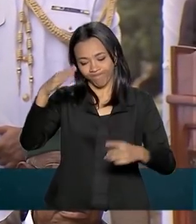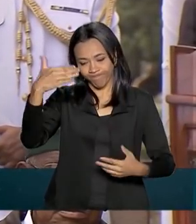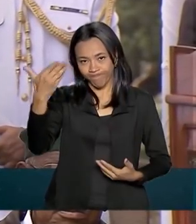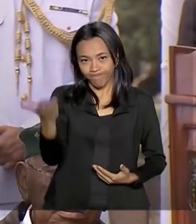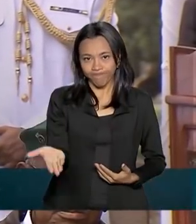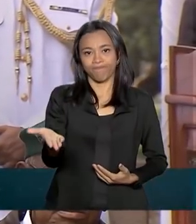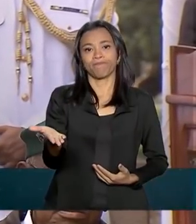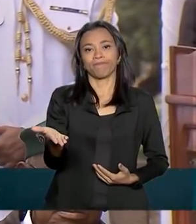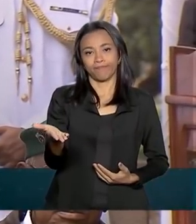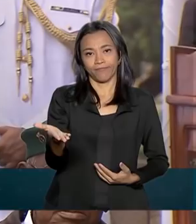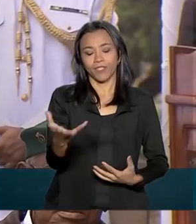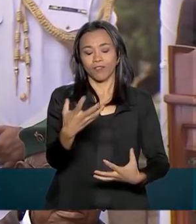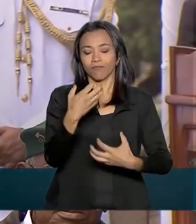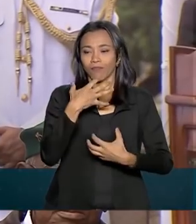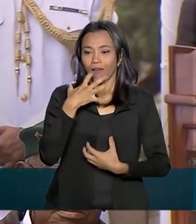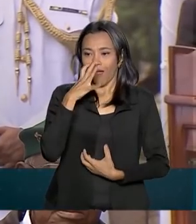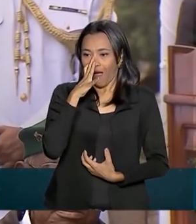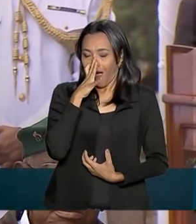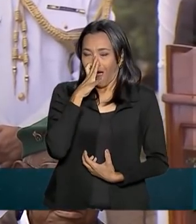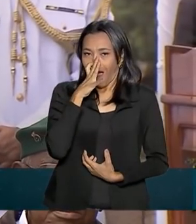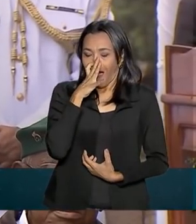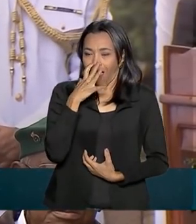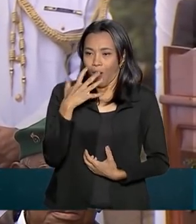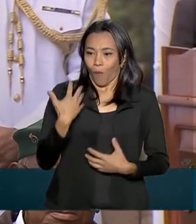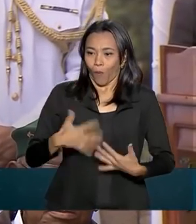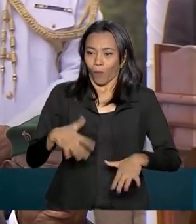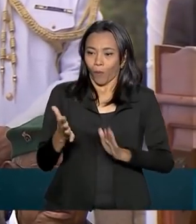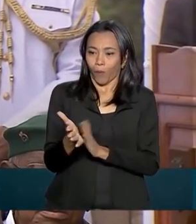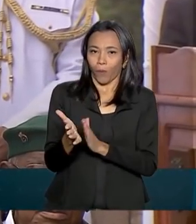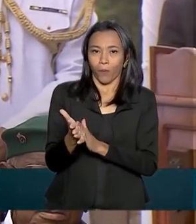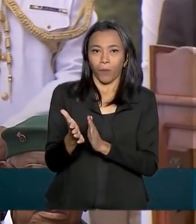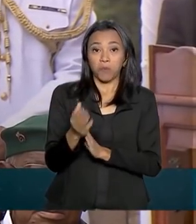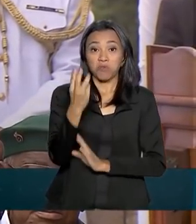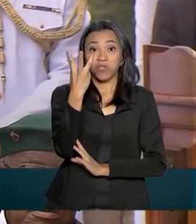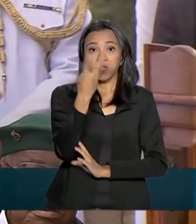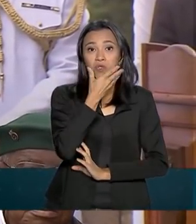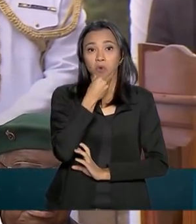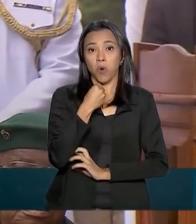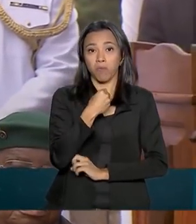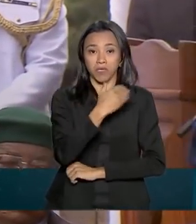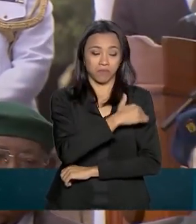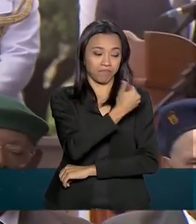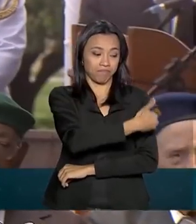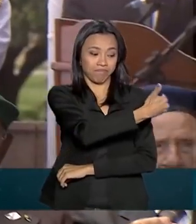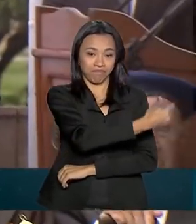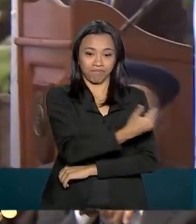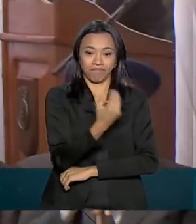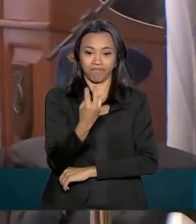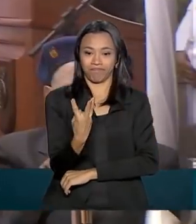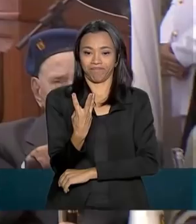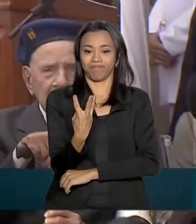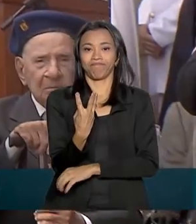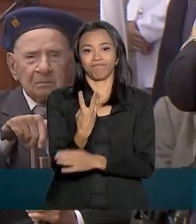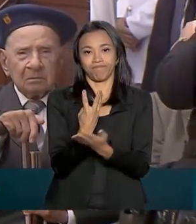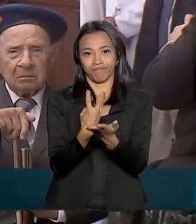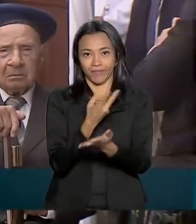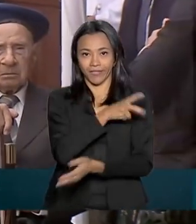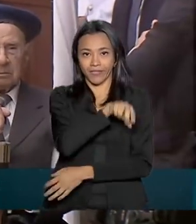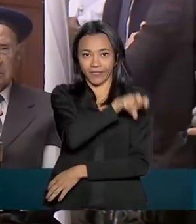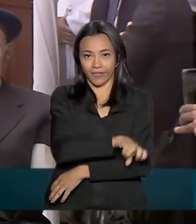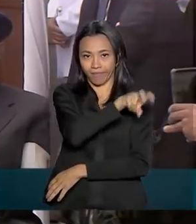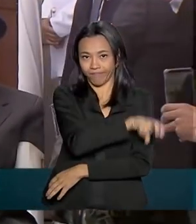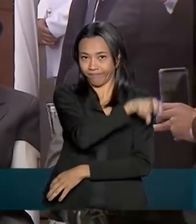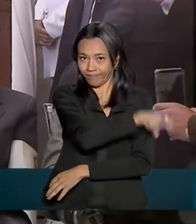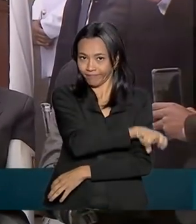e minha admiração aos três homens que estão ao meu lado nós temos